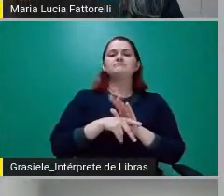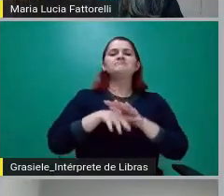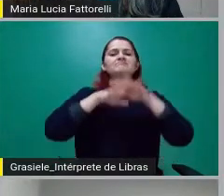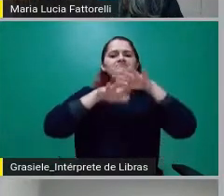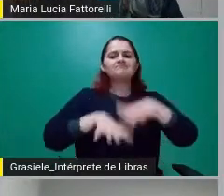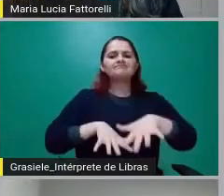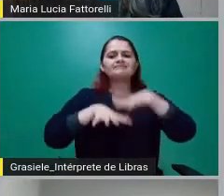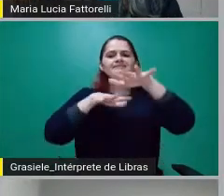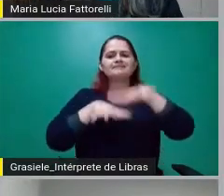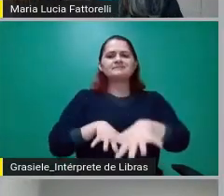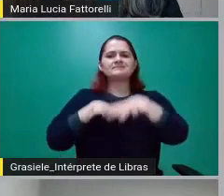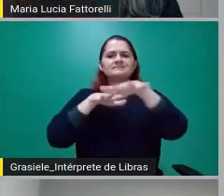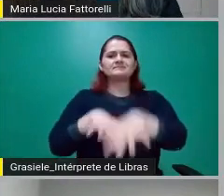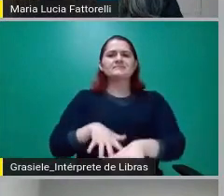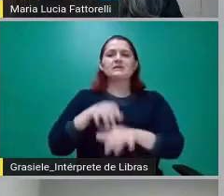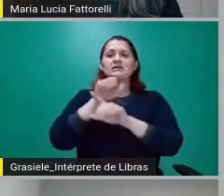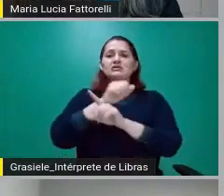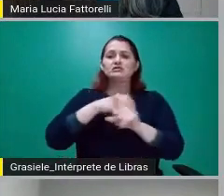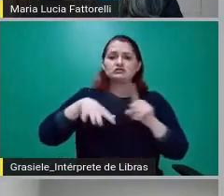socioconstitucional.